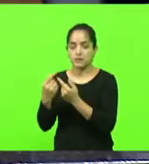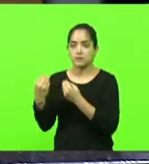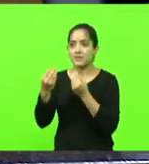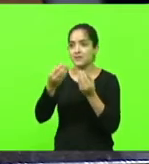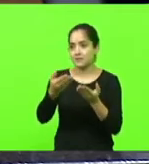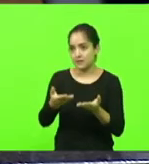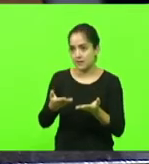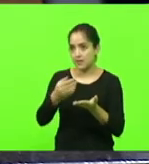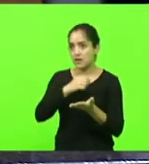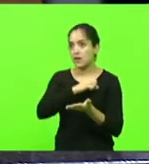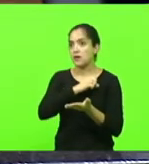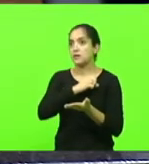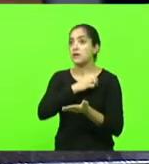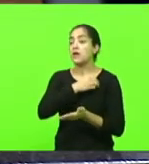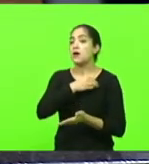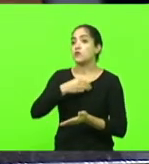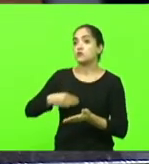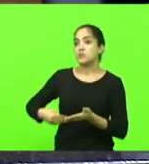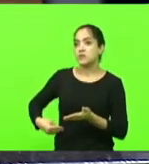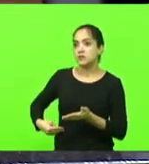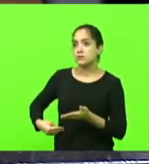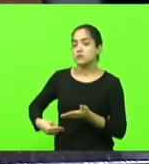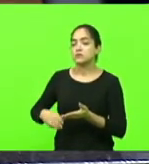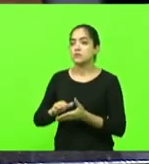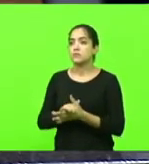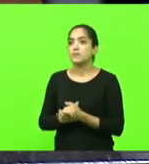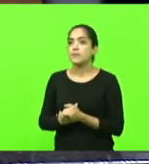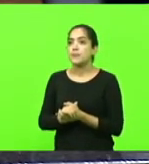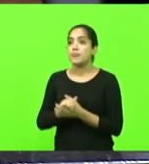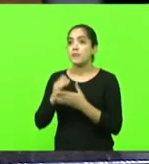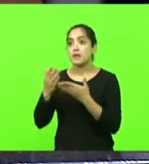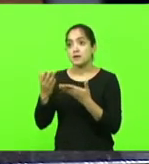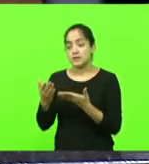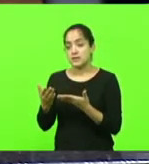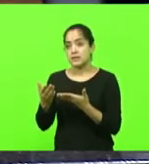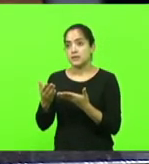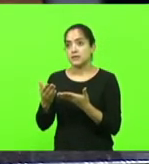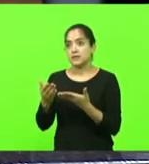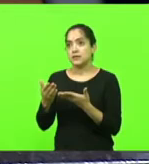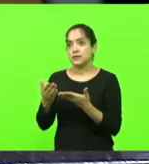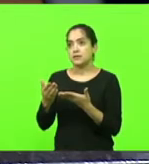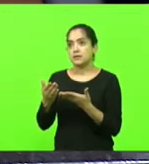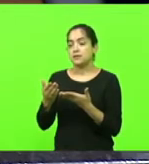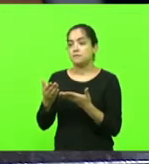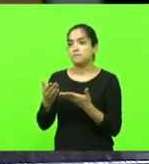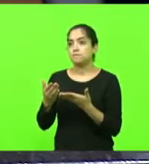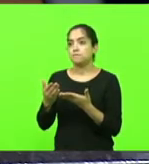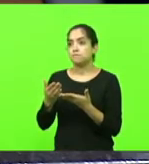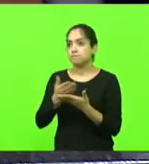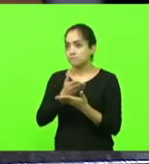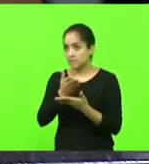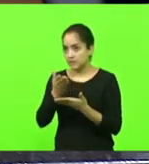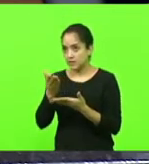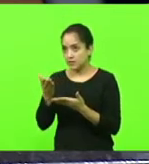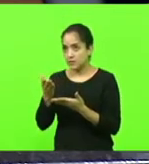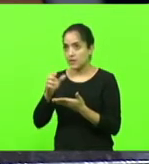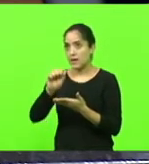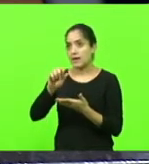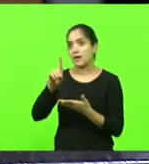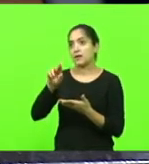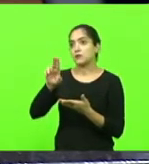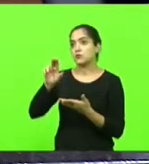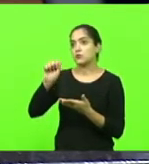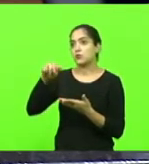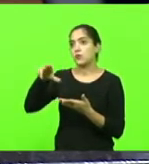aos ministros de turismo do Mercosul. Fundamentalmente com relação, senhor presidente, à condição das nossas aduanas, né?